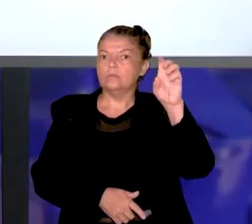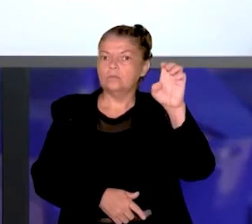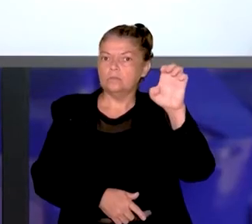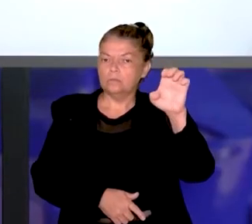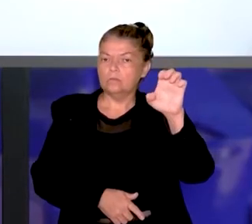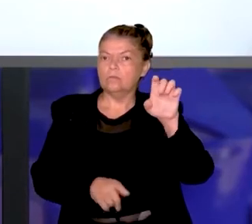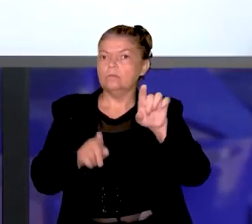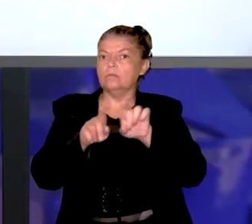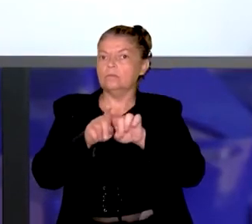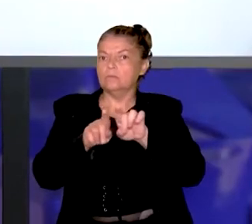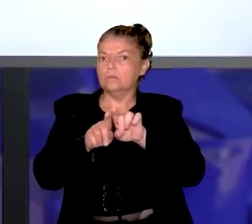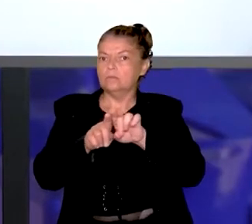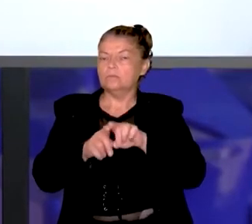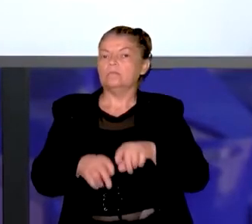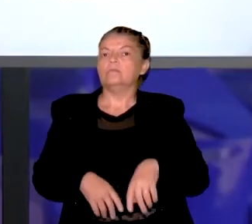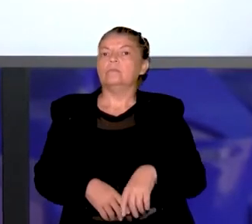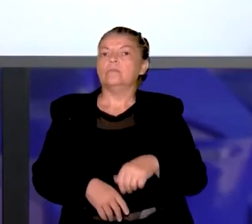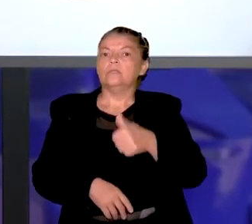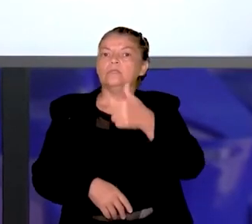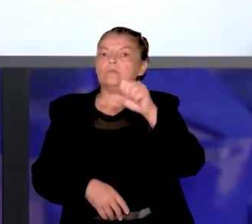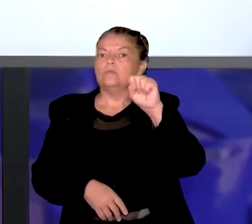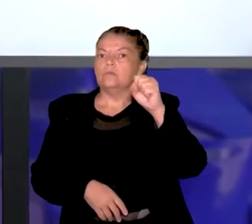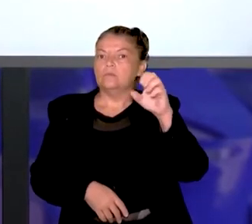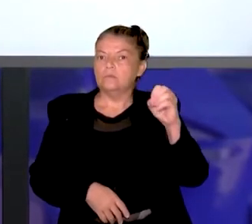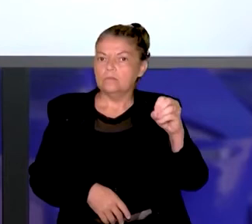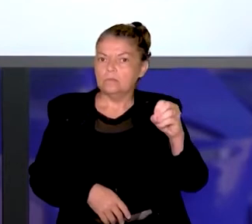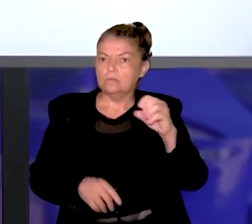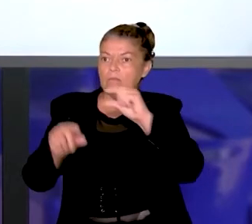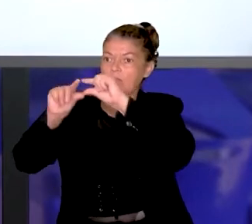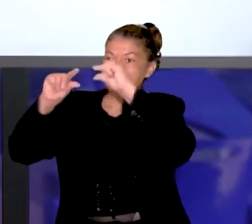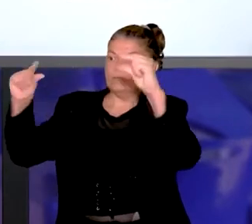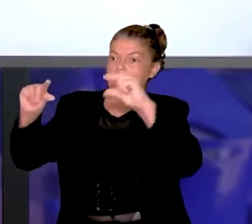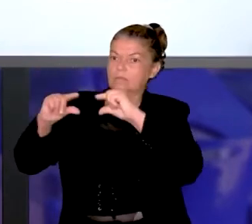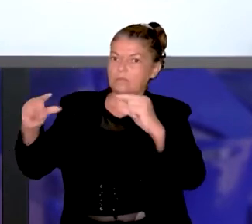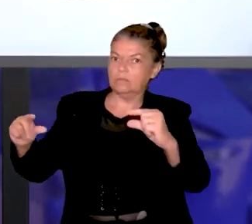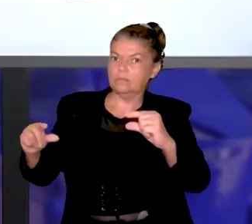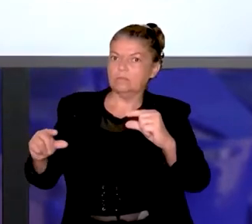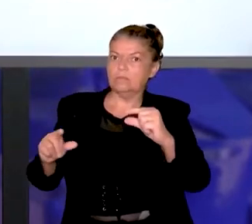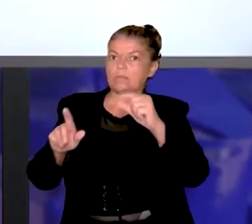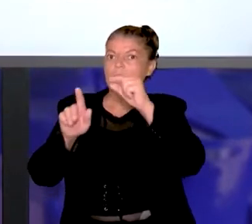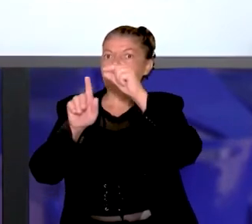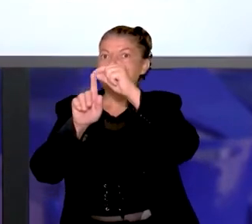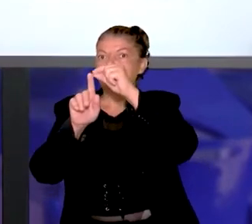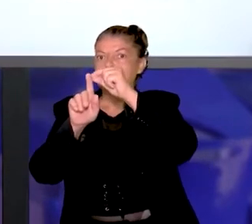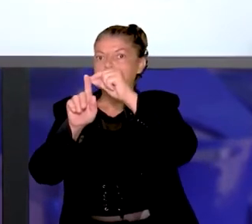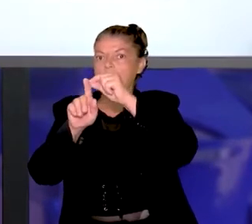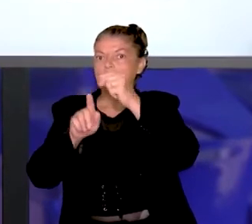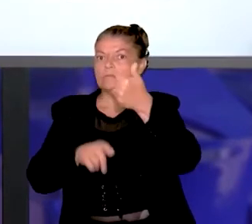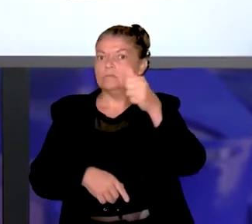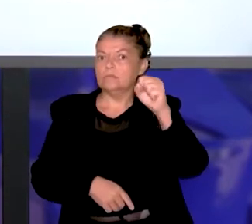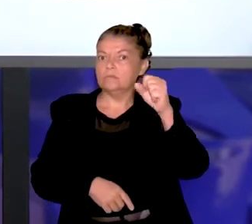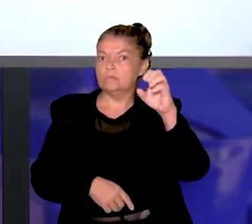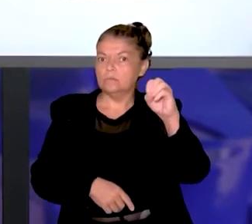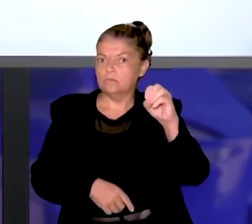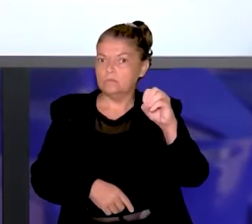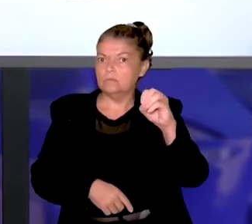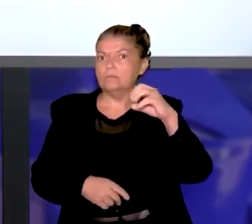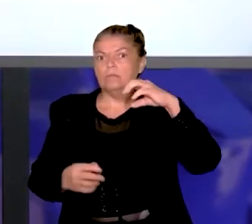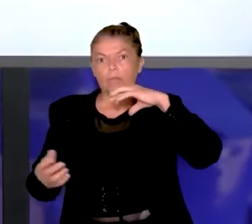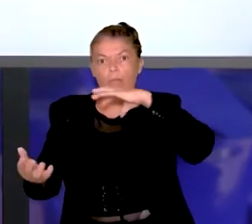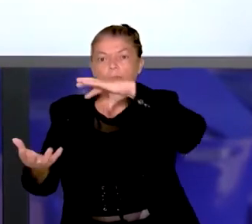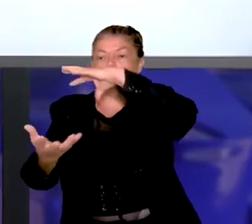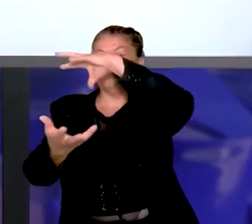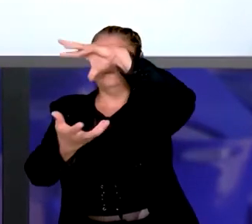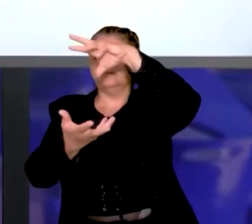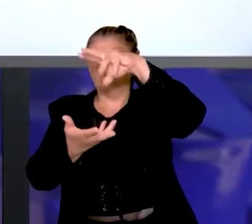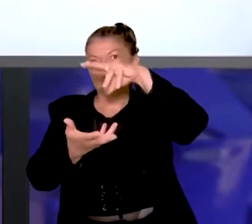180 meridianos, linhas verticais, que formam 180 graus de longitude oeste. Então, o planeta foi dividido